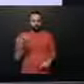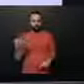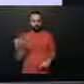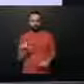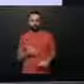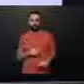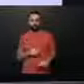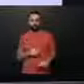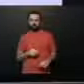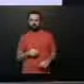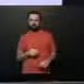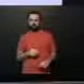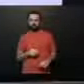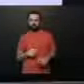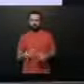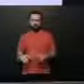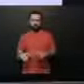2,